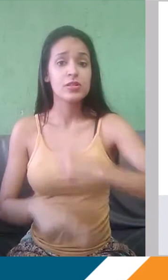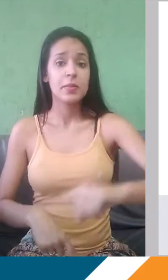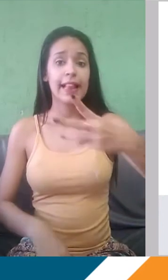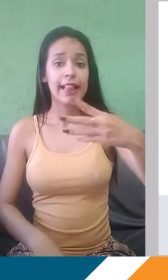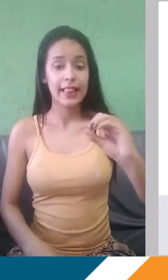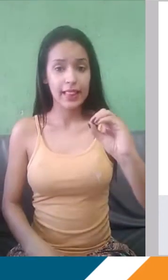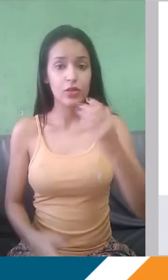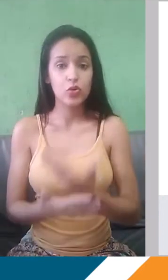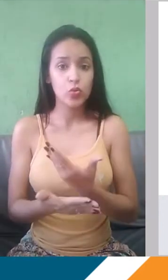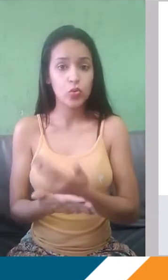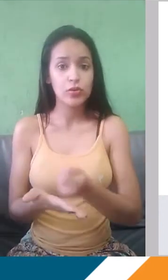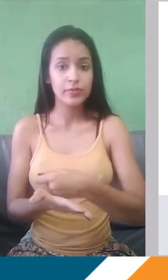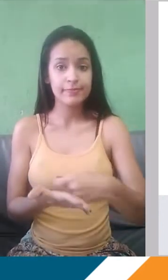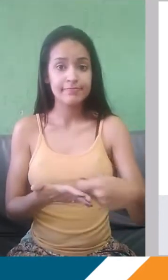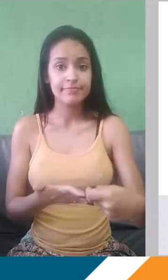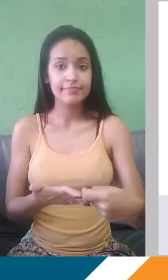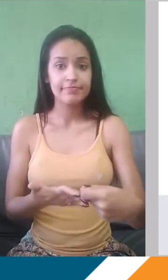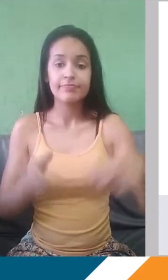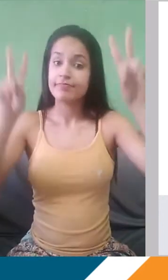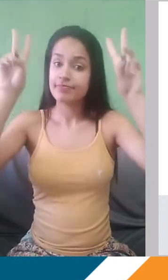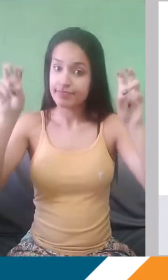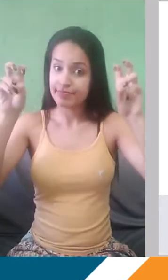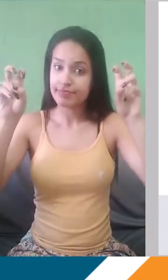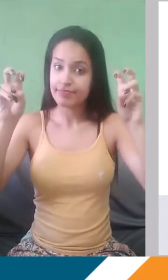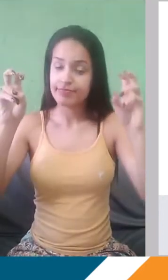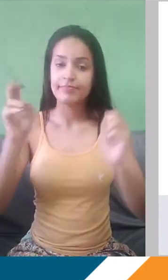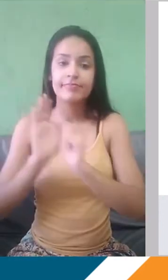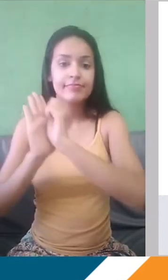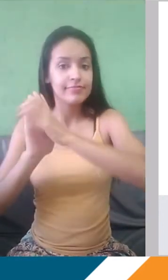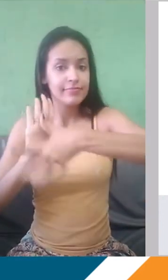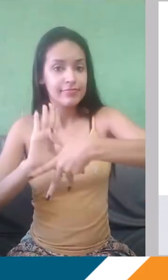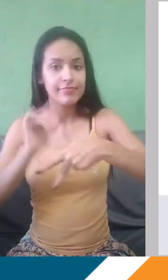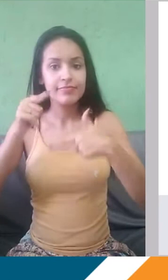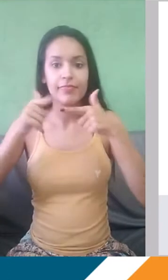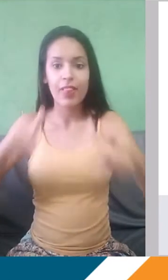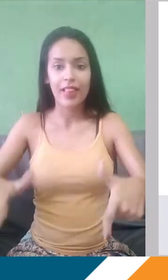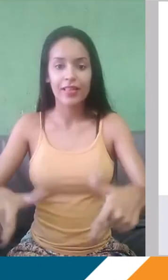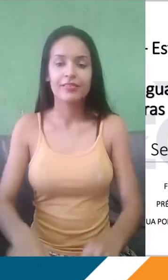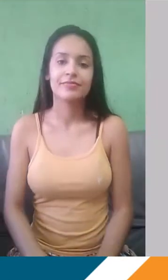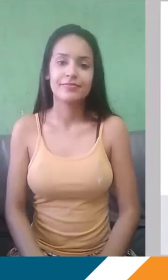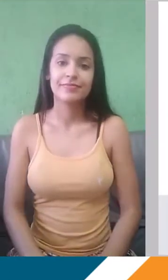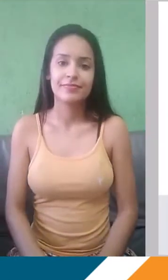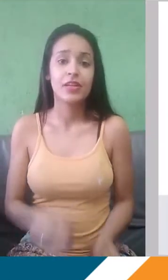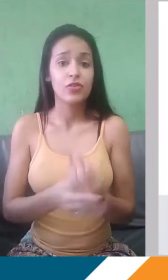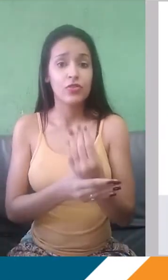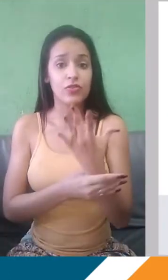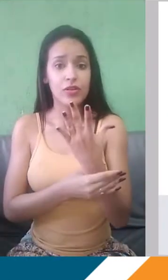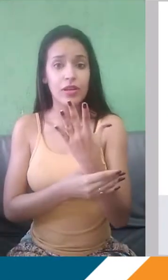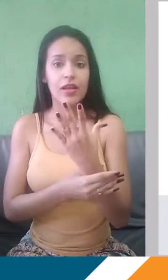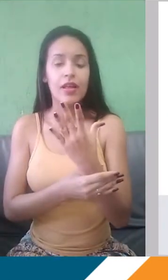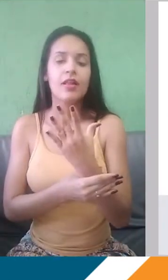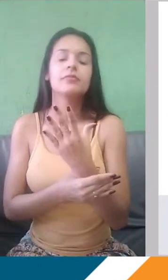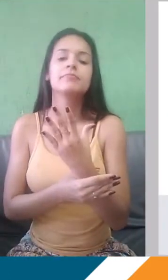da semana 30, estudo de questões sobre figuras de linguagem. Este vídeo foi elaborado em parceria